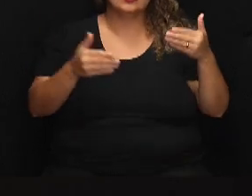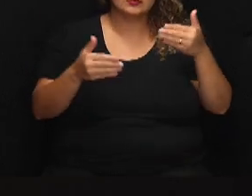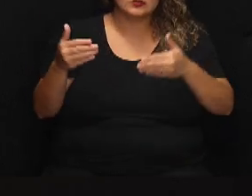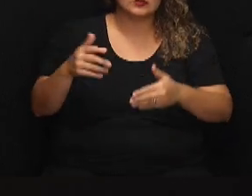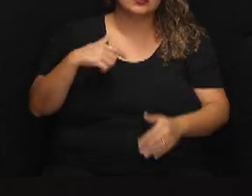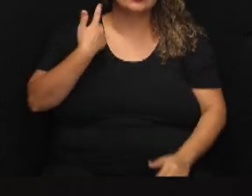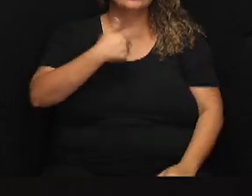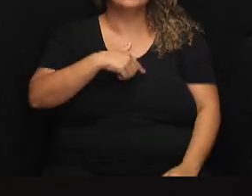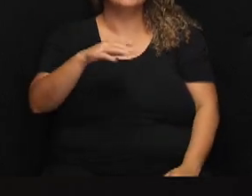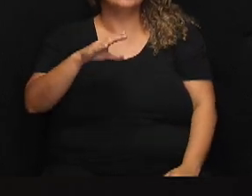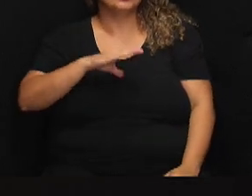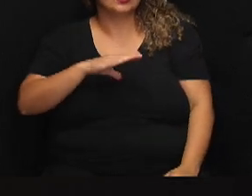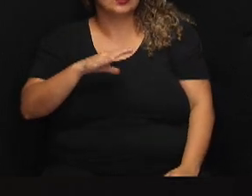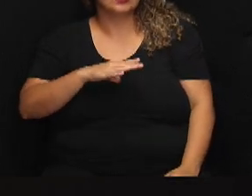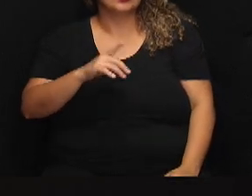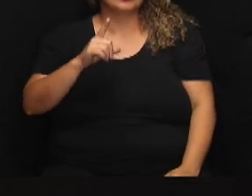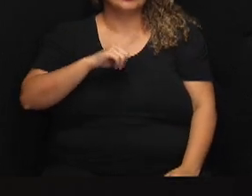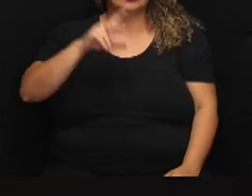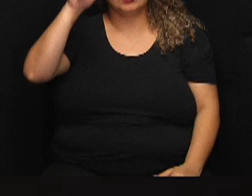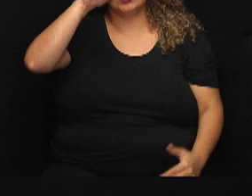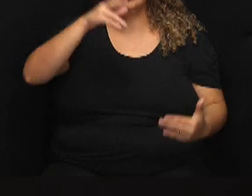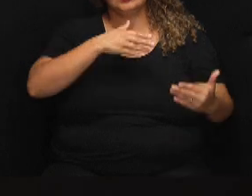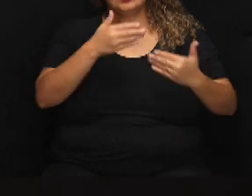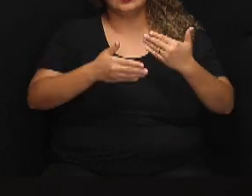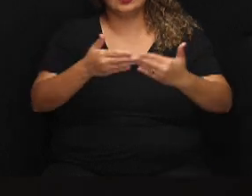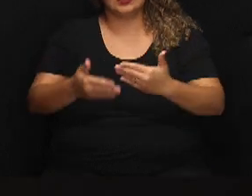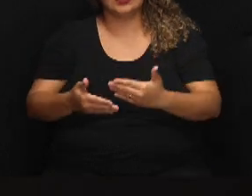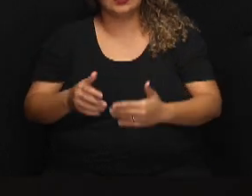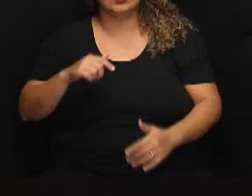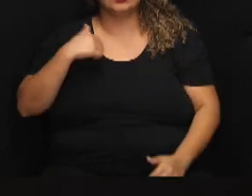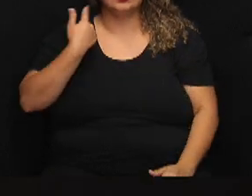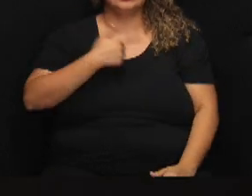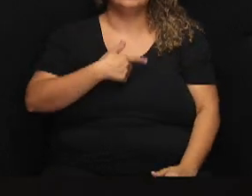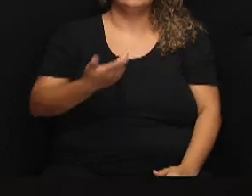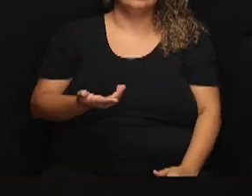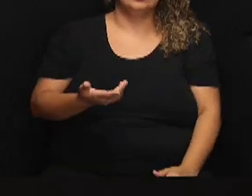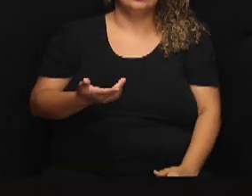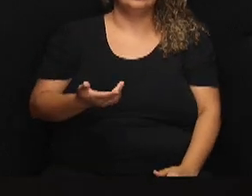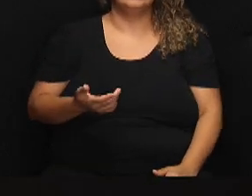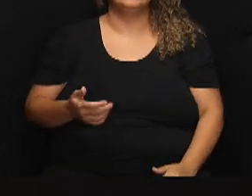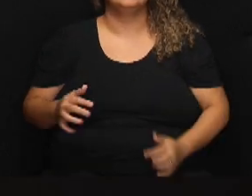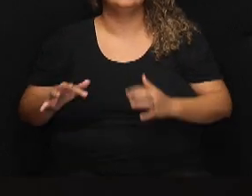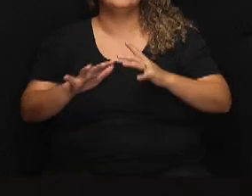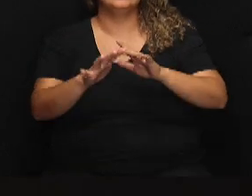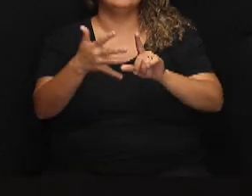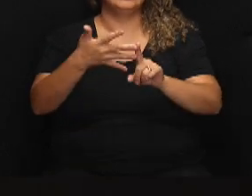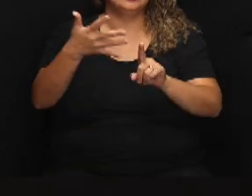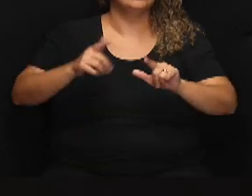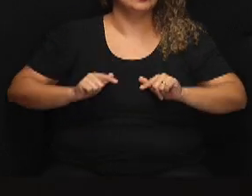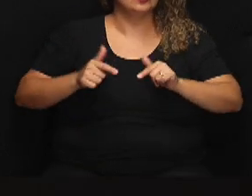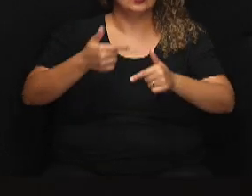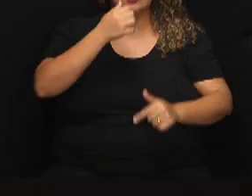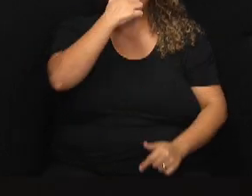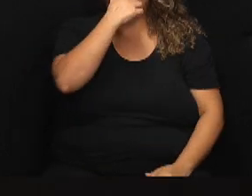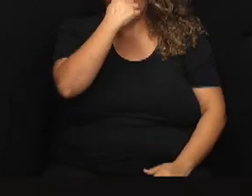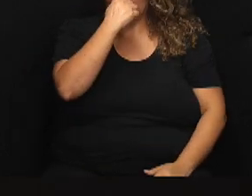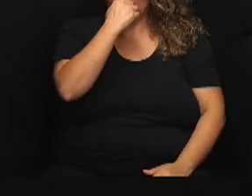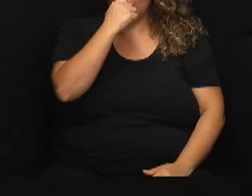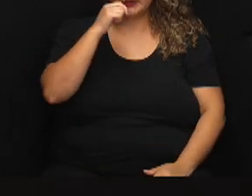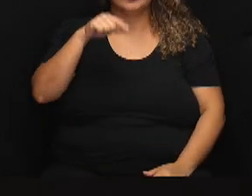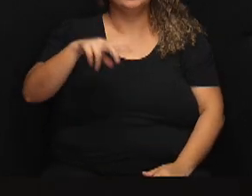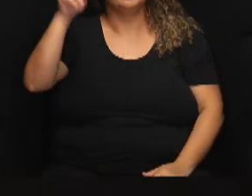do nosso município e que tinham uma história, né? A parada a gente está lutando para que a parada se transforme